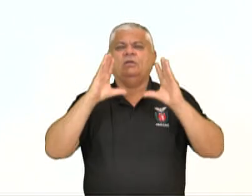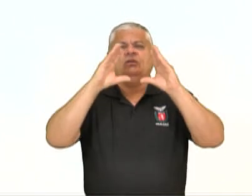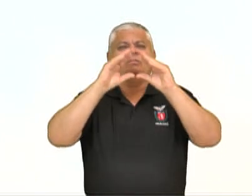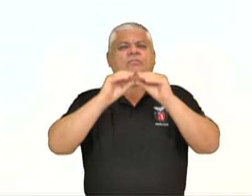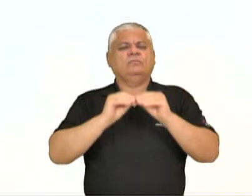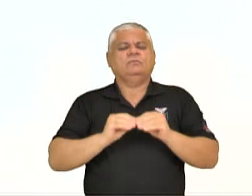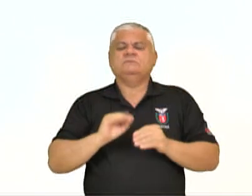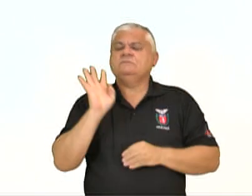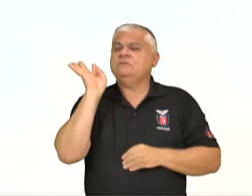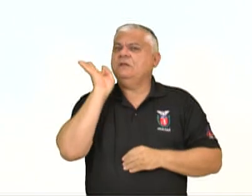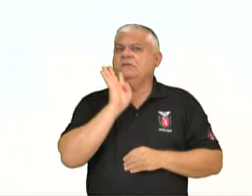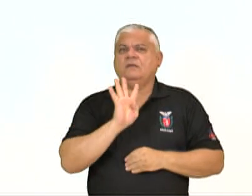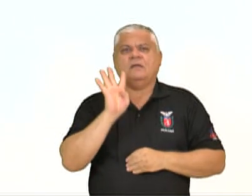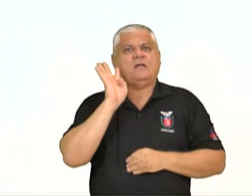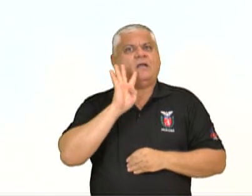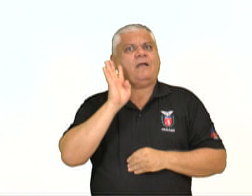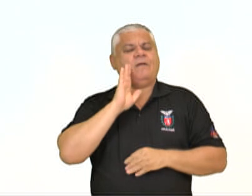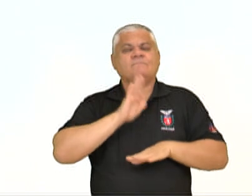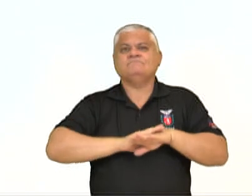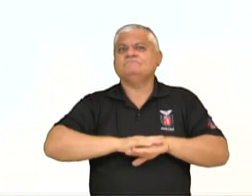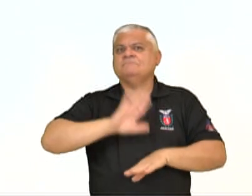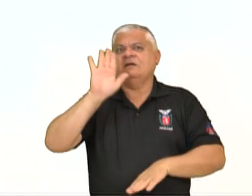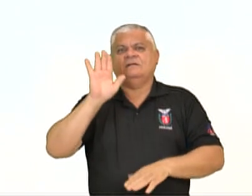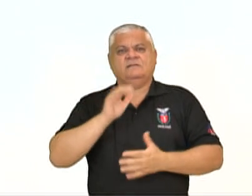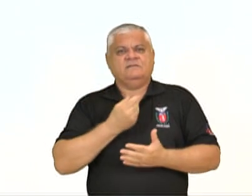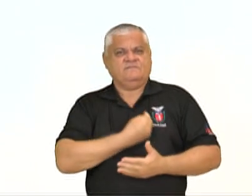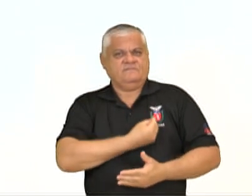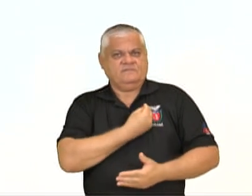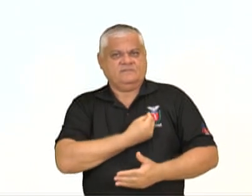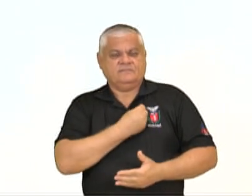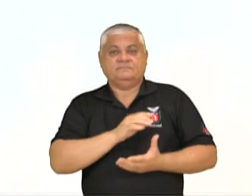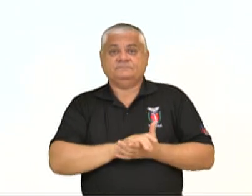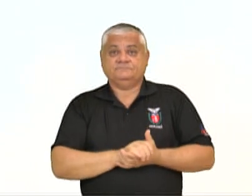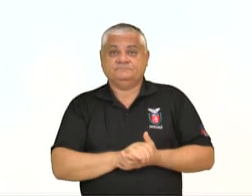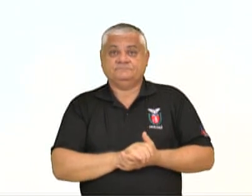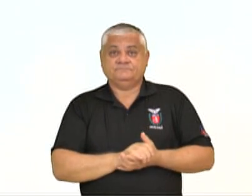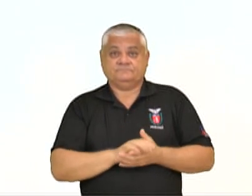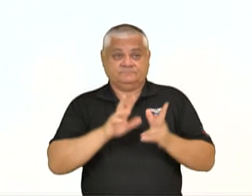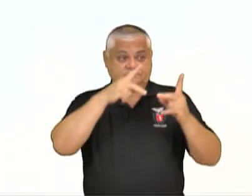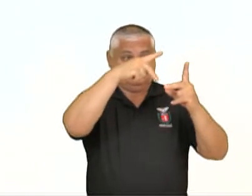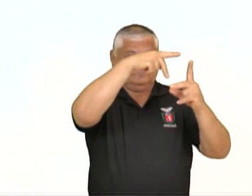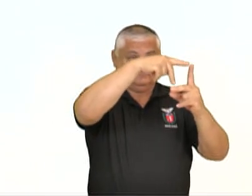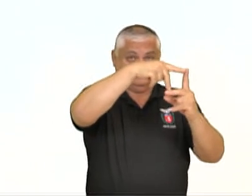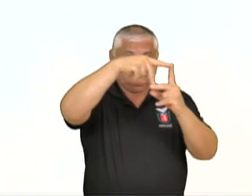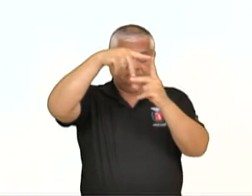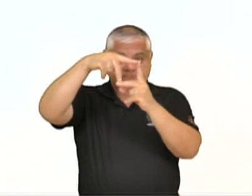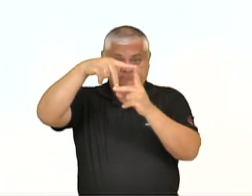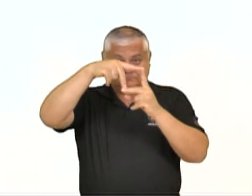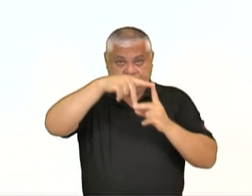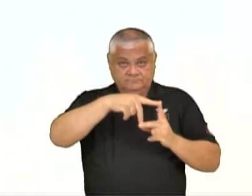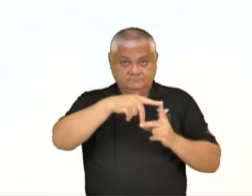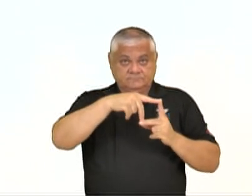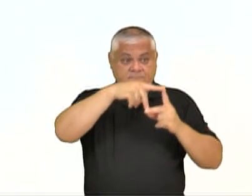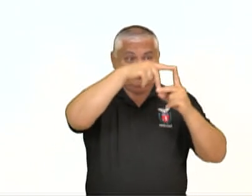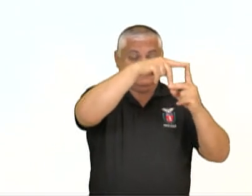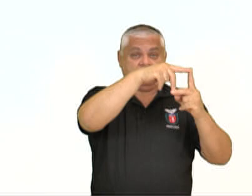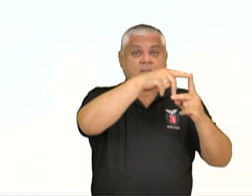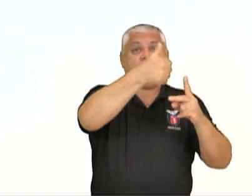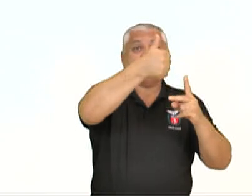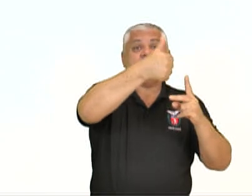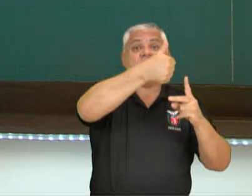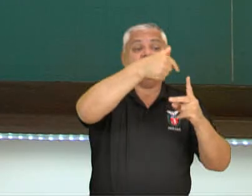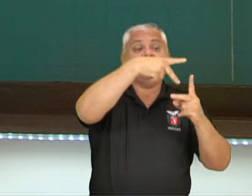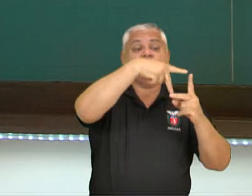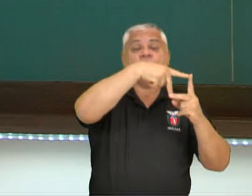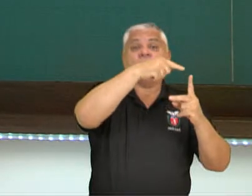minha vida. Então, observem aqui que, como elementos da linguagem não verbal, no primeiro quadrinho,